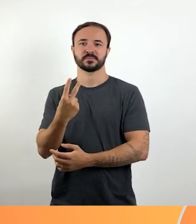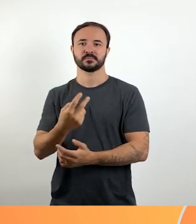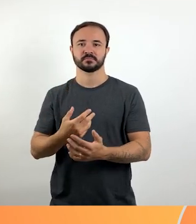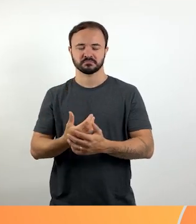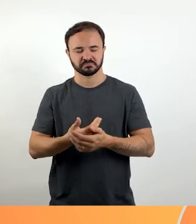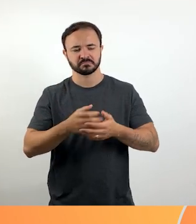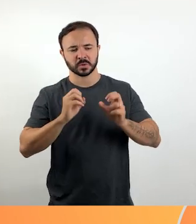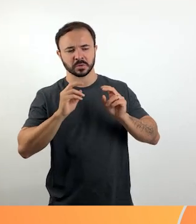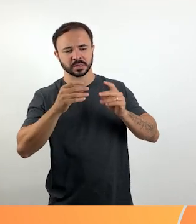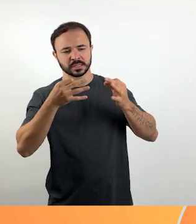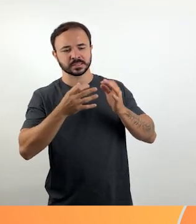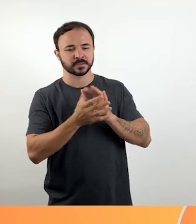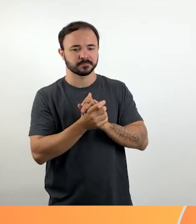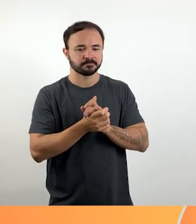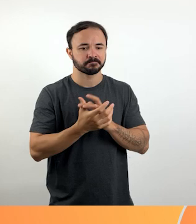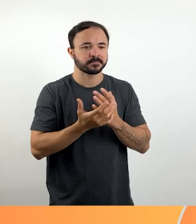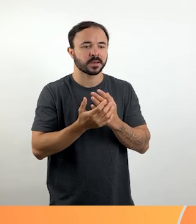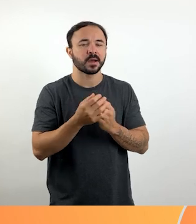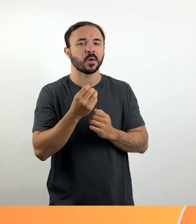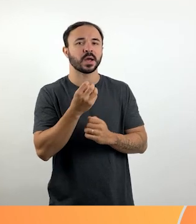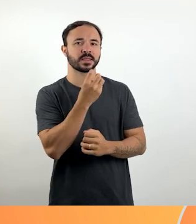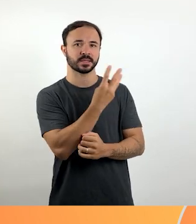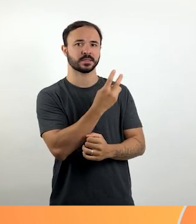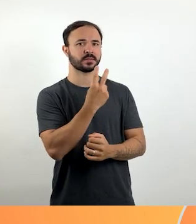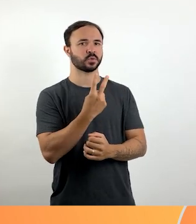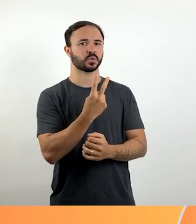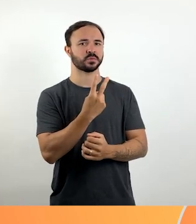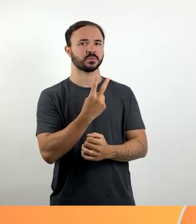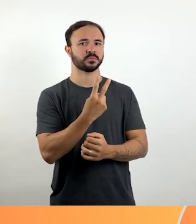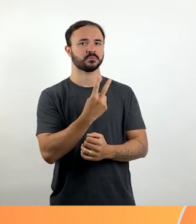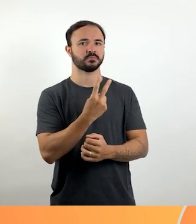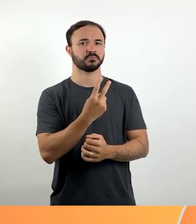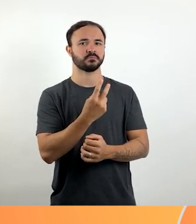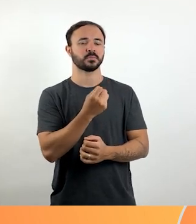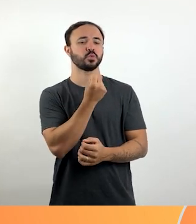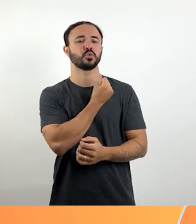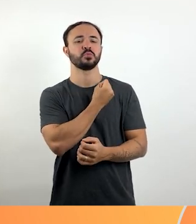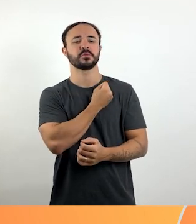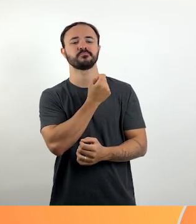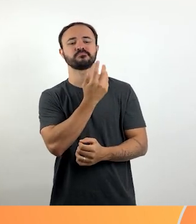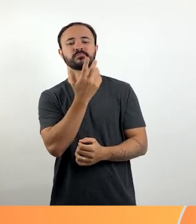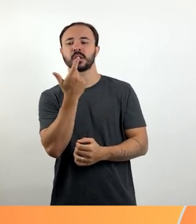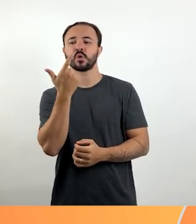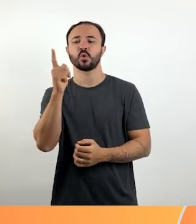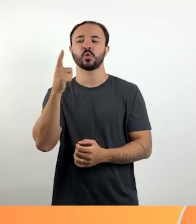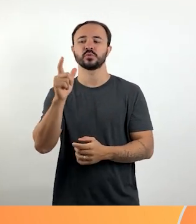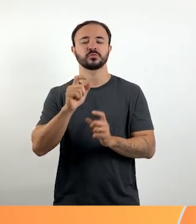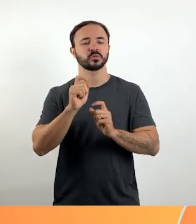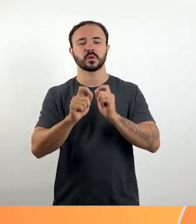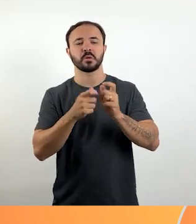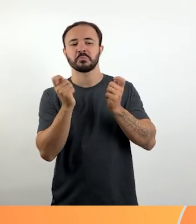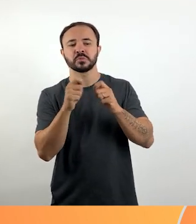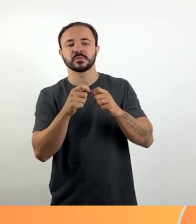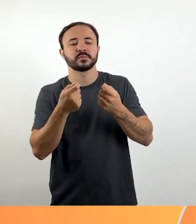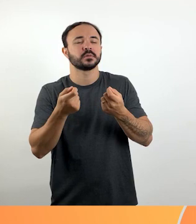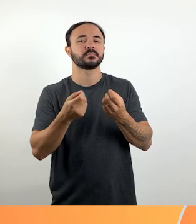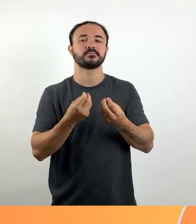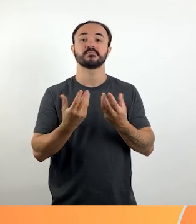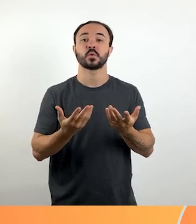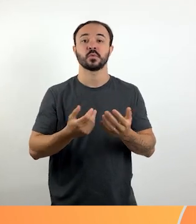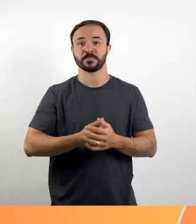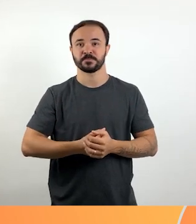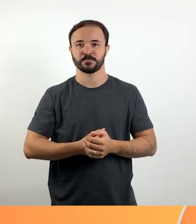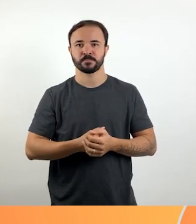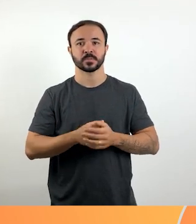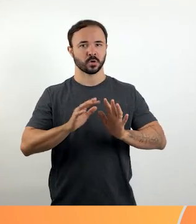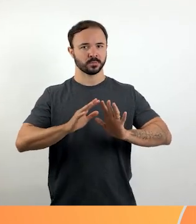Beleza. 32, quais são os outros números que eu posso formar? Olha só, se eu formar